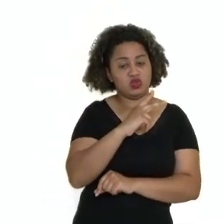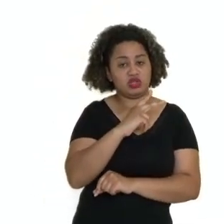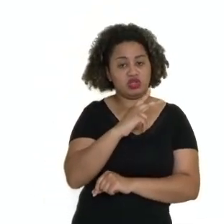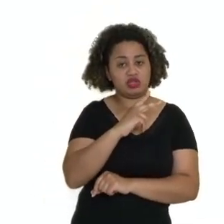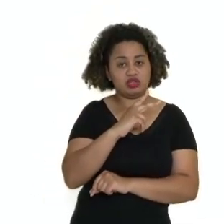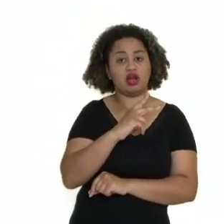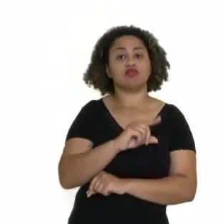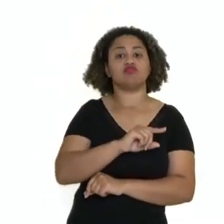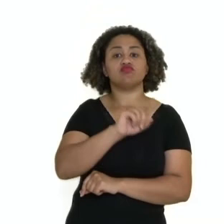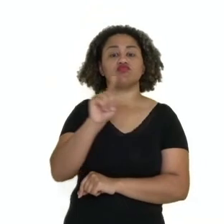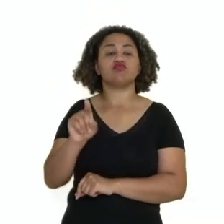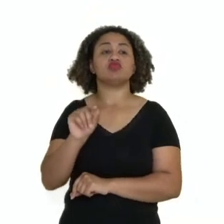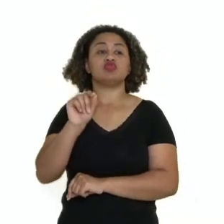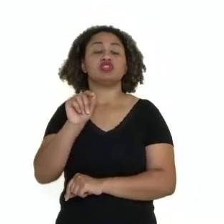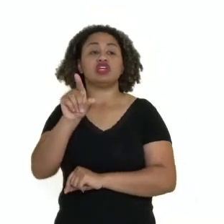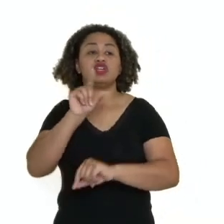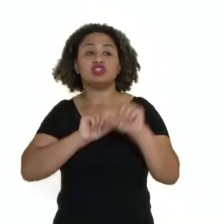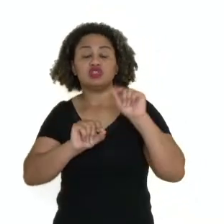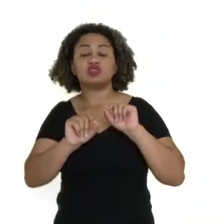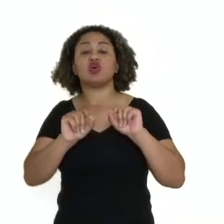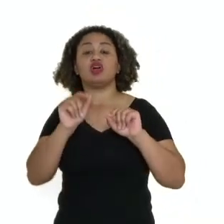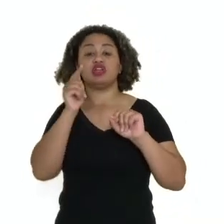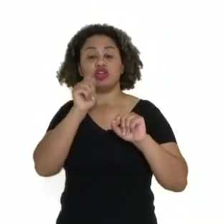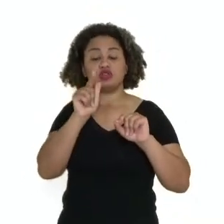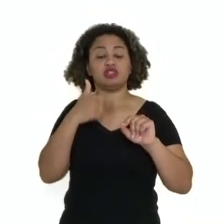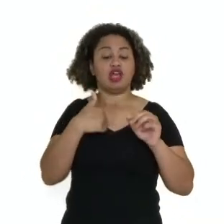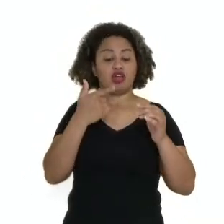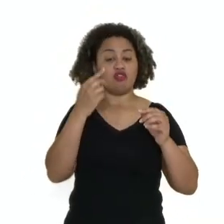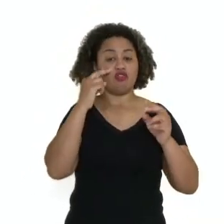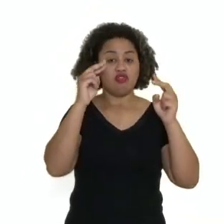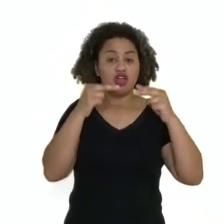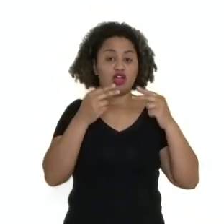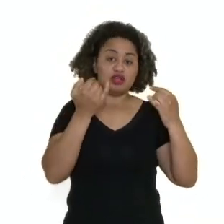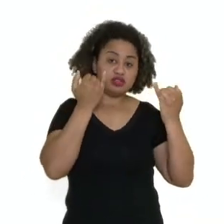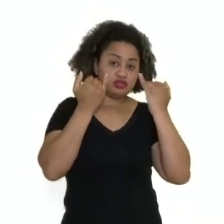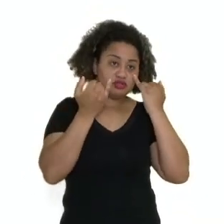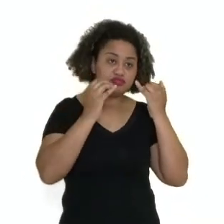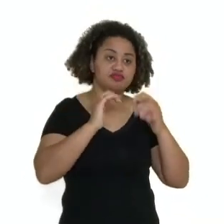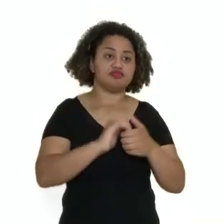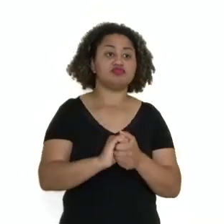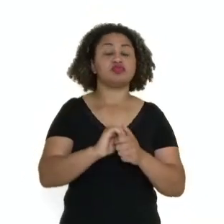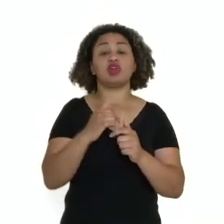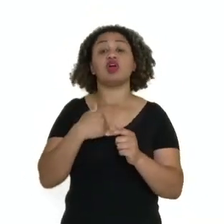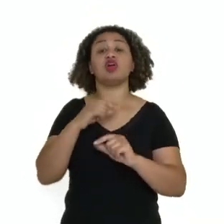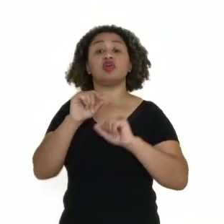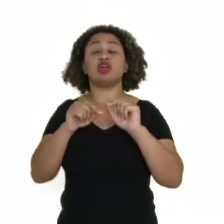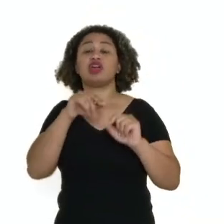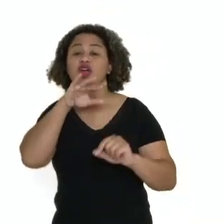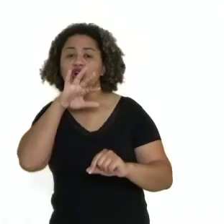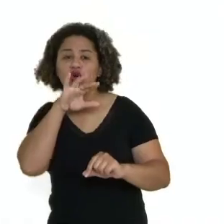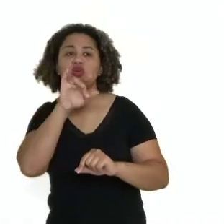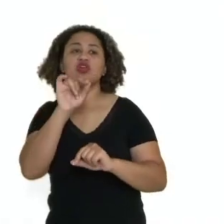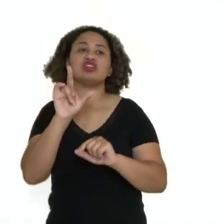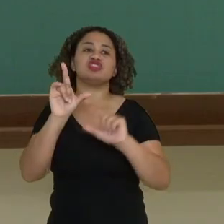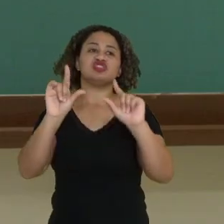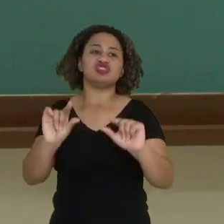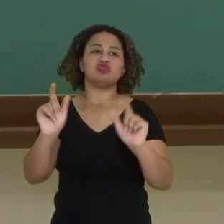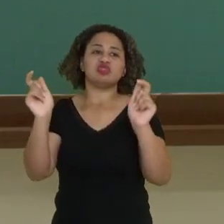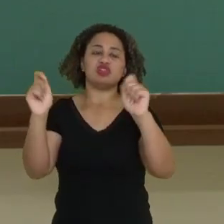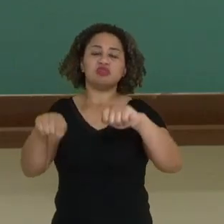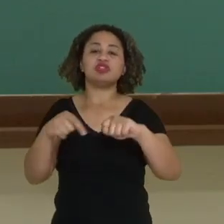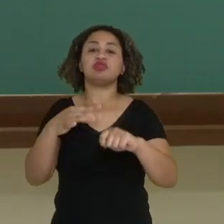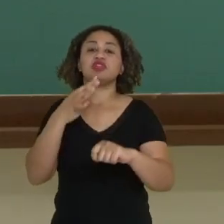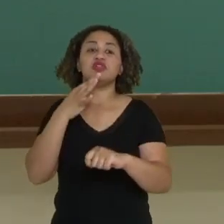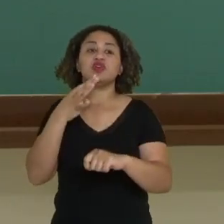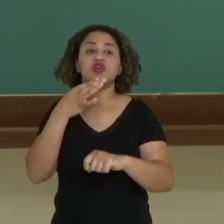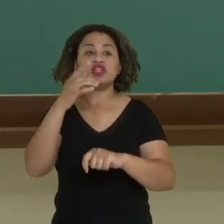Você decide quem terá acesso às informações. E contra, reduz a possibilidade de conhecer